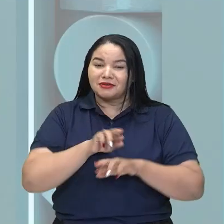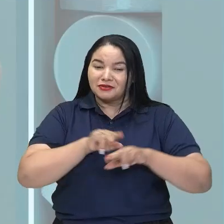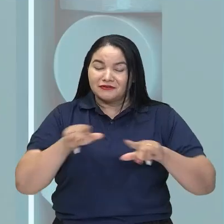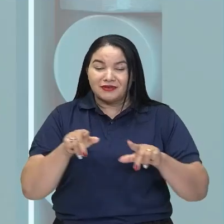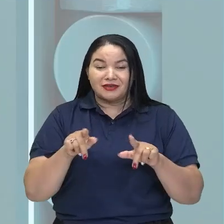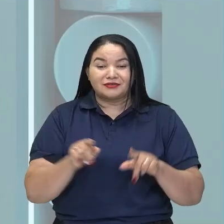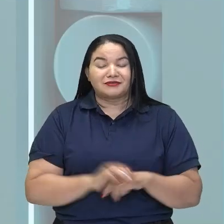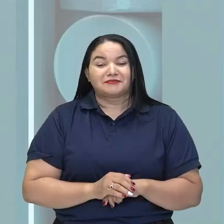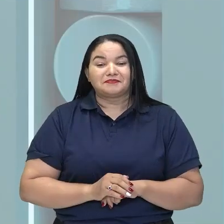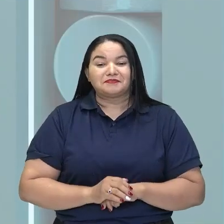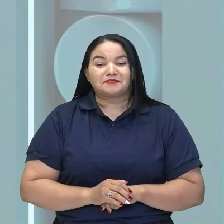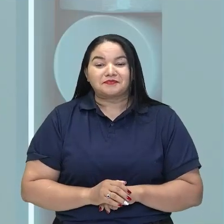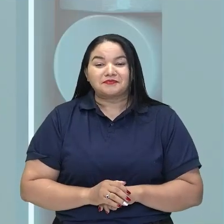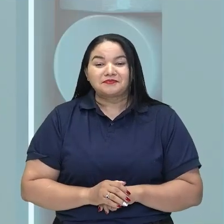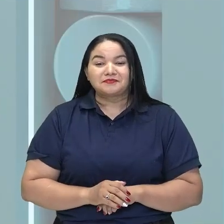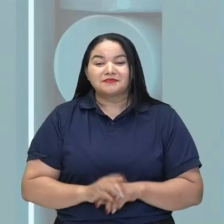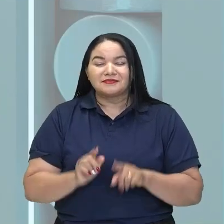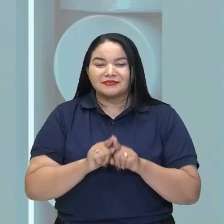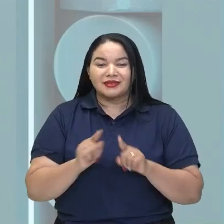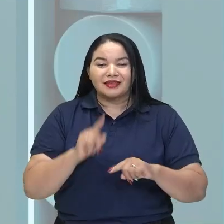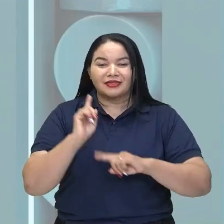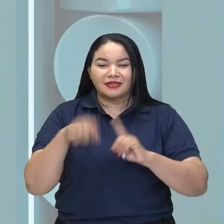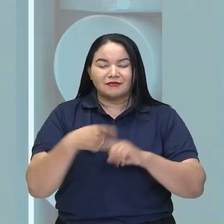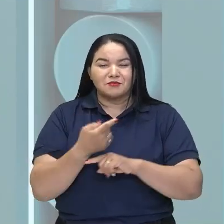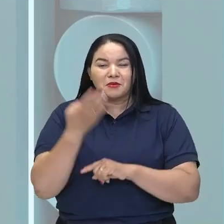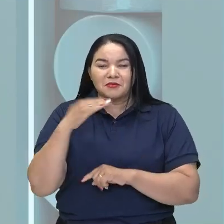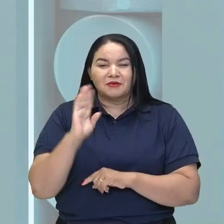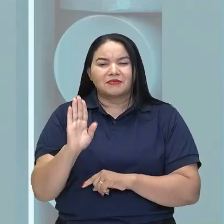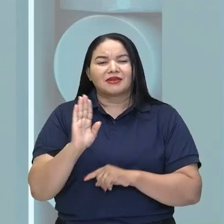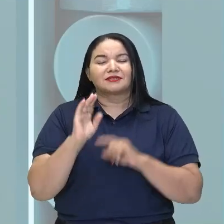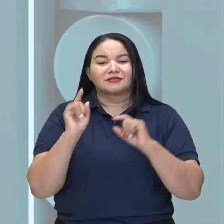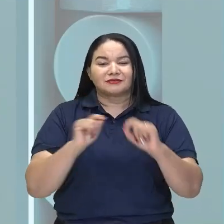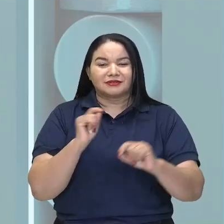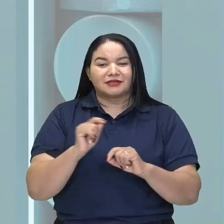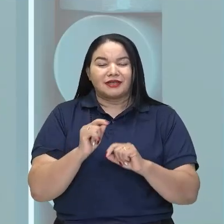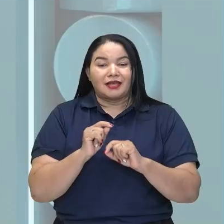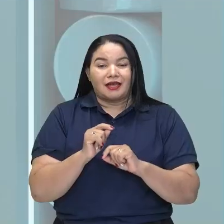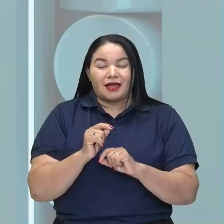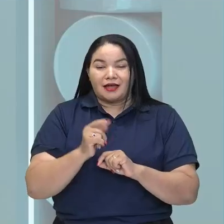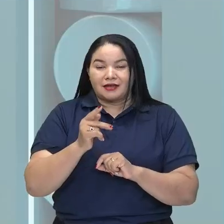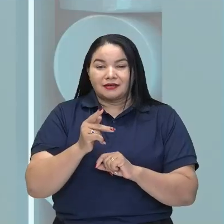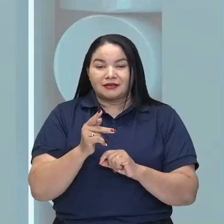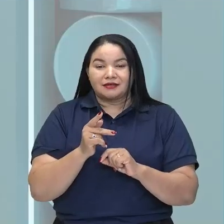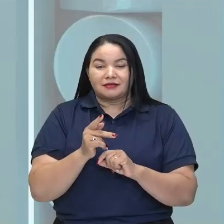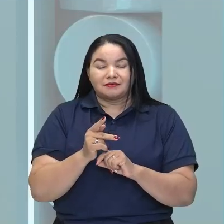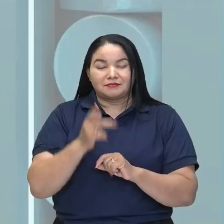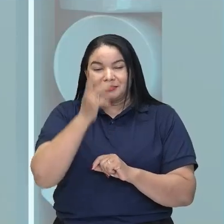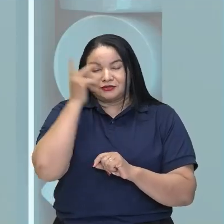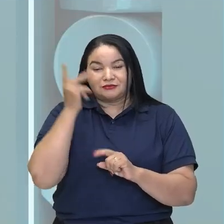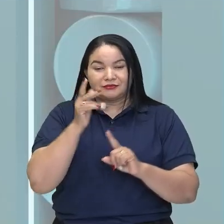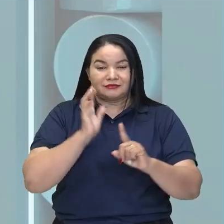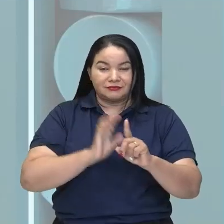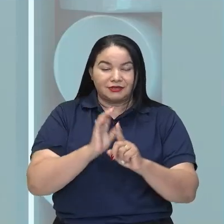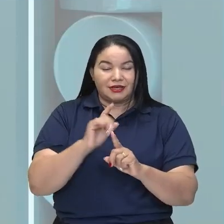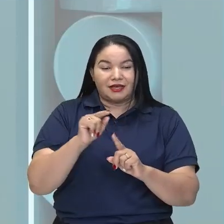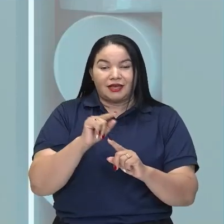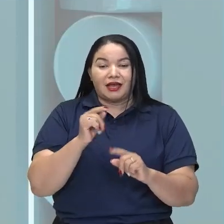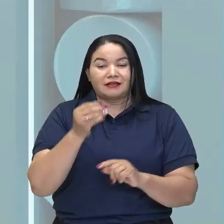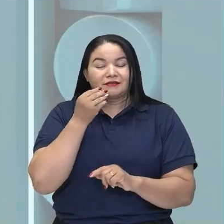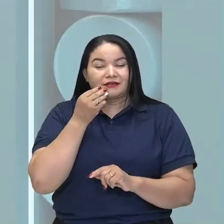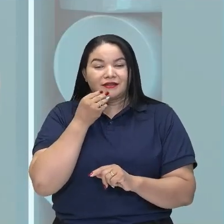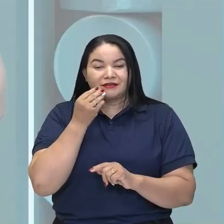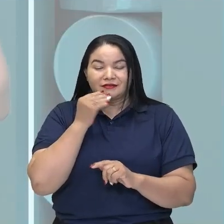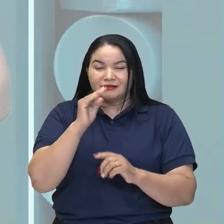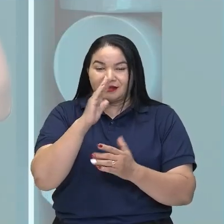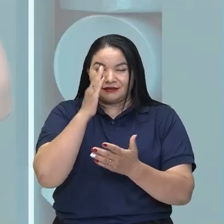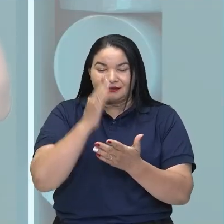coisa. E essa promessa que ele faz é de uma forma muito contundente, né? Para justamente tentar convencer